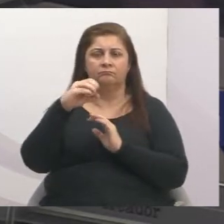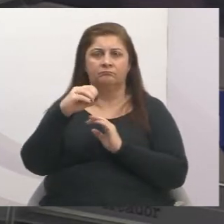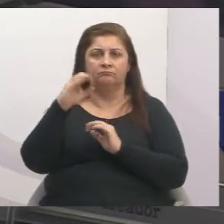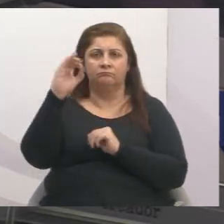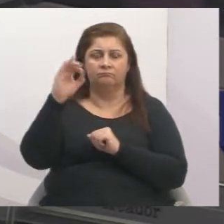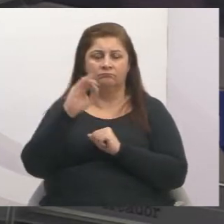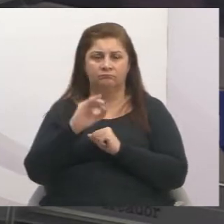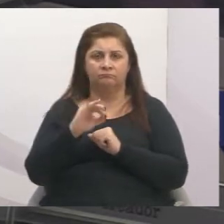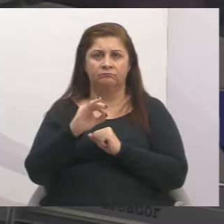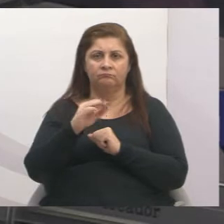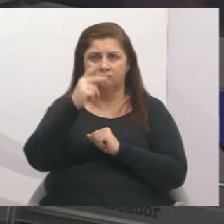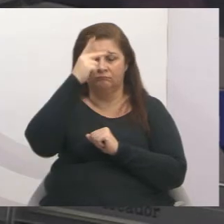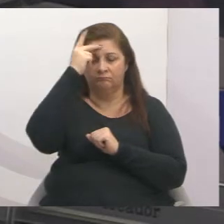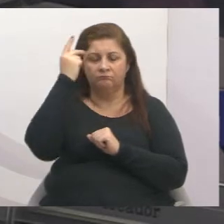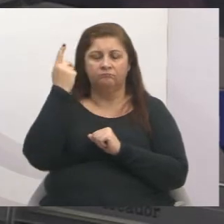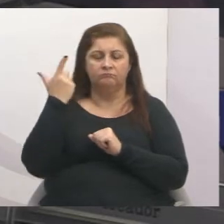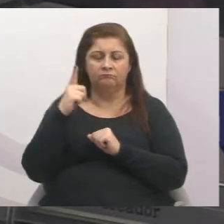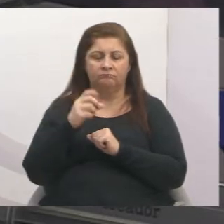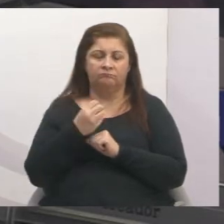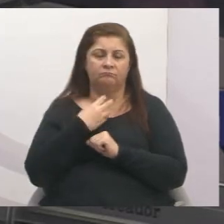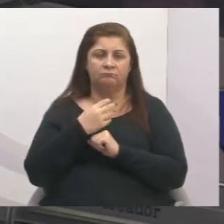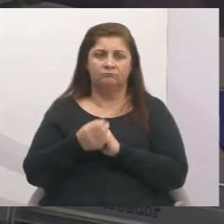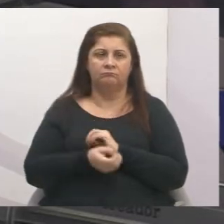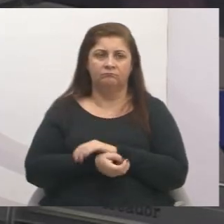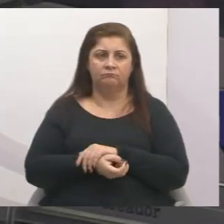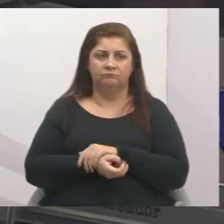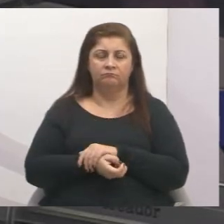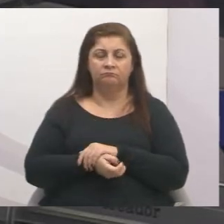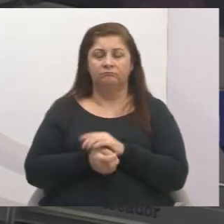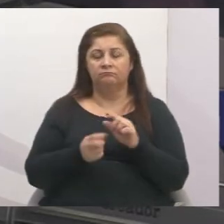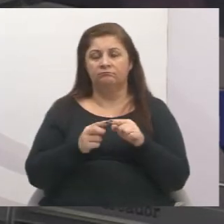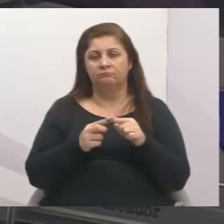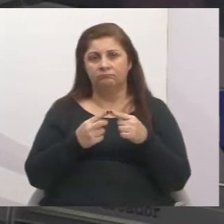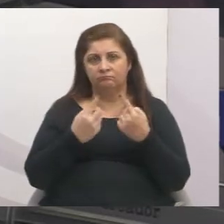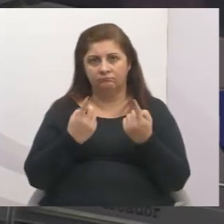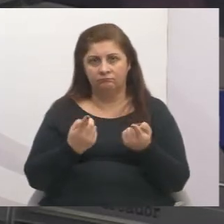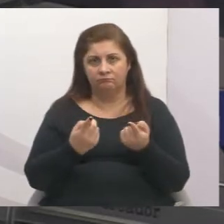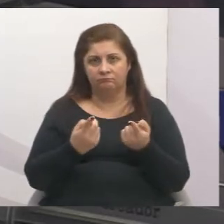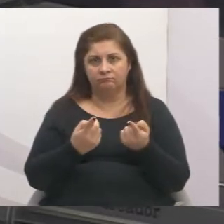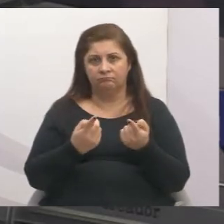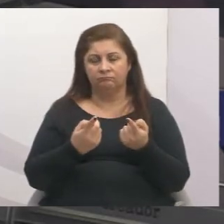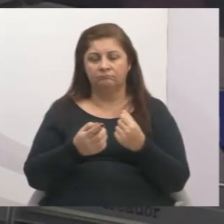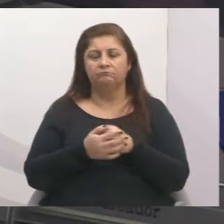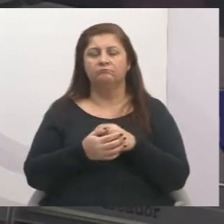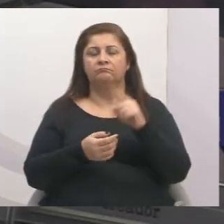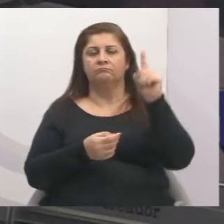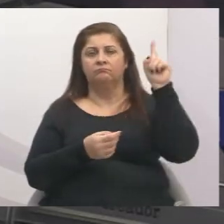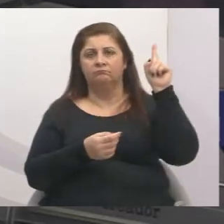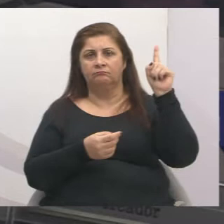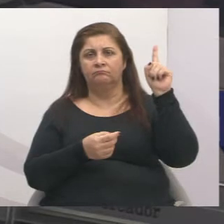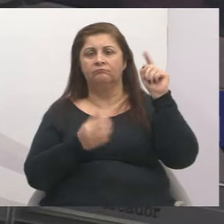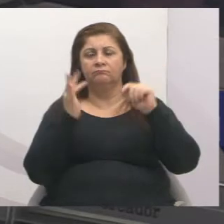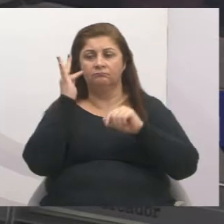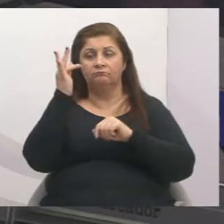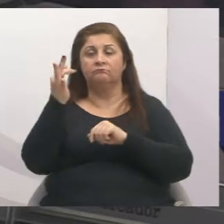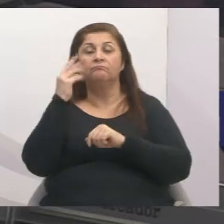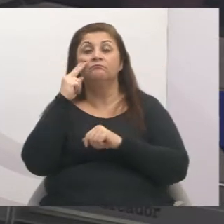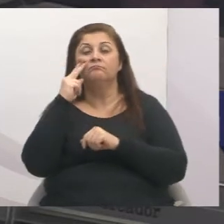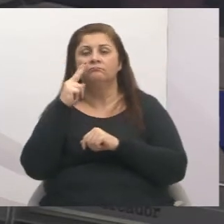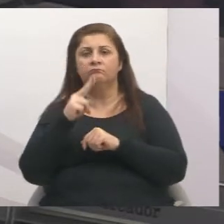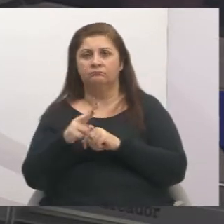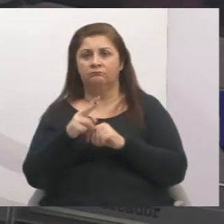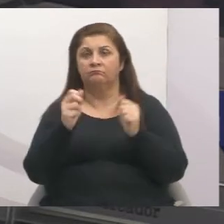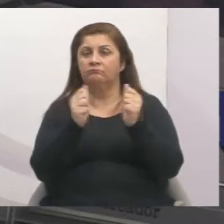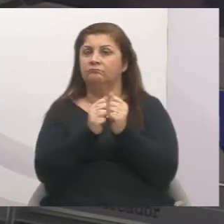serão contempladas. Mas como eu disse, eu estarei lá do outro lado para